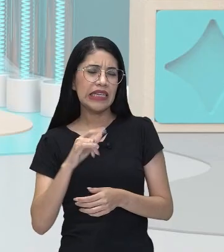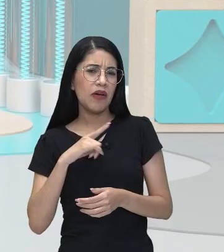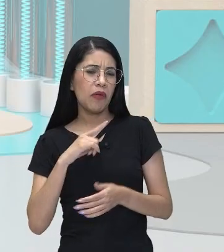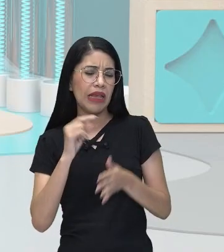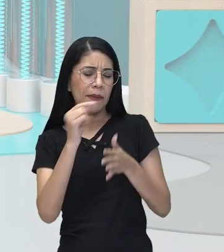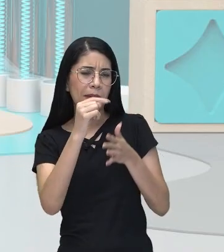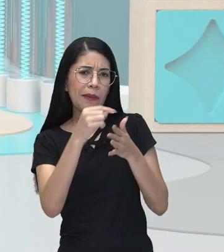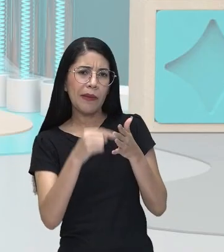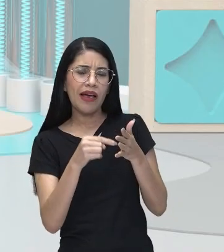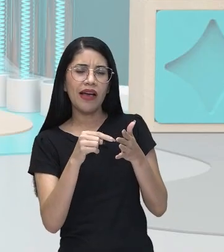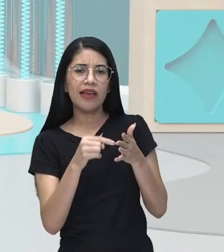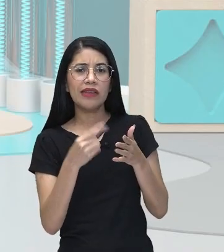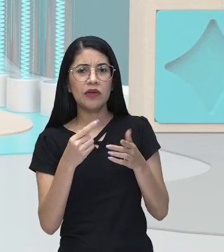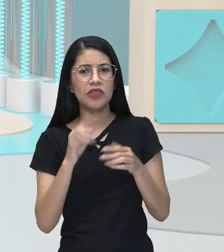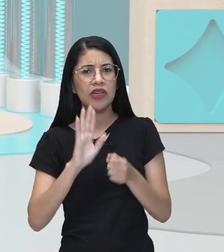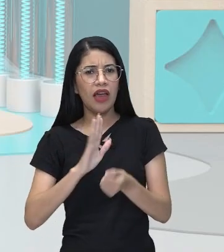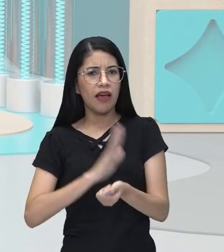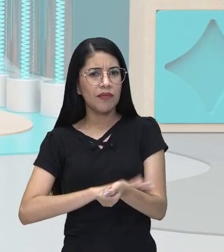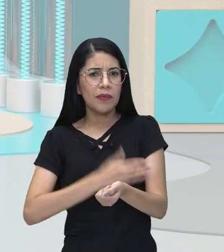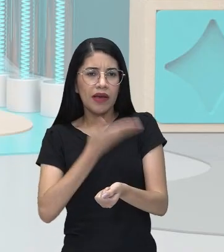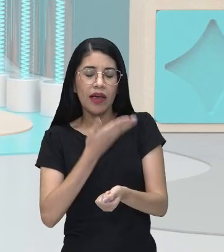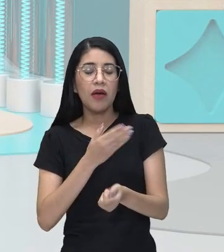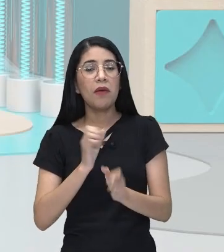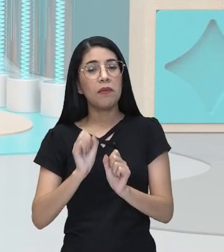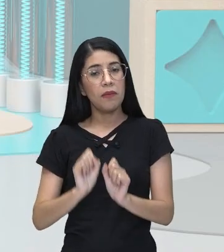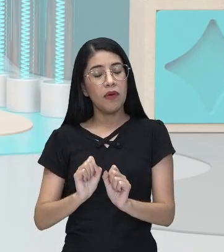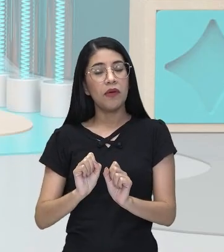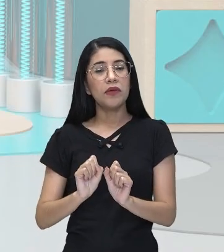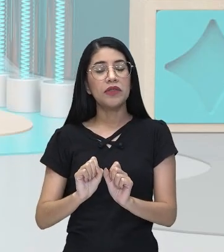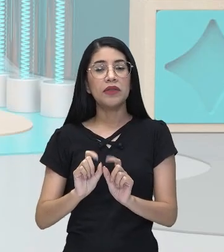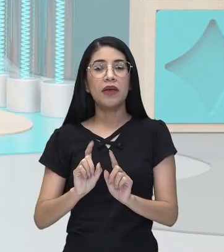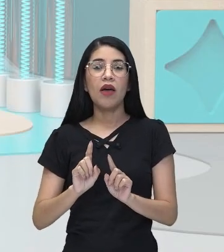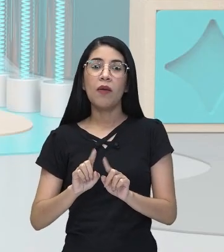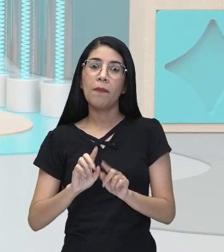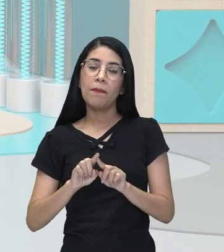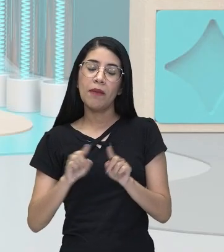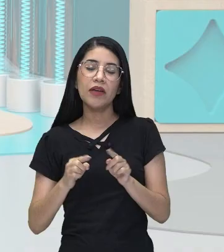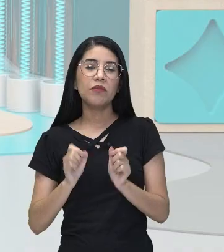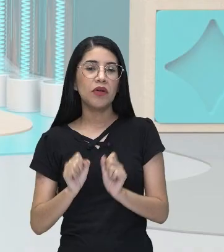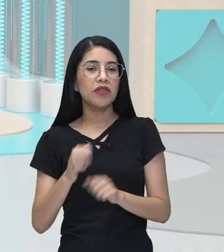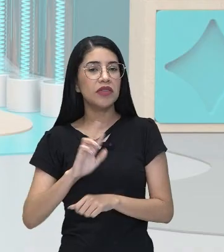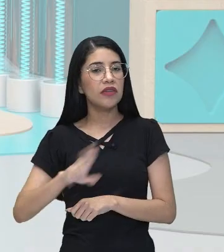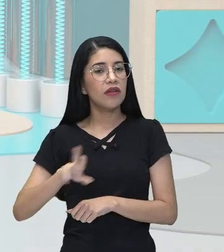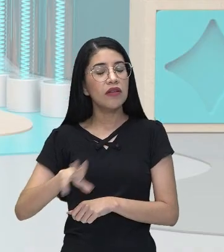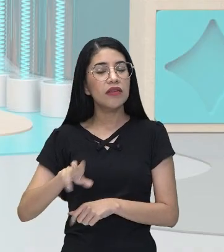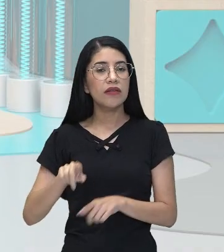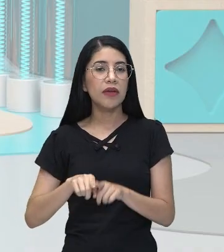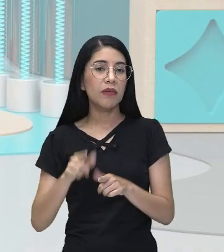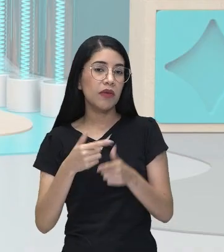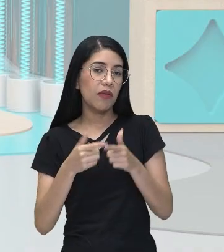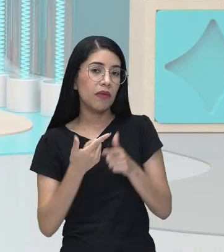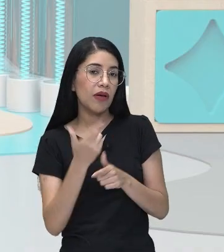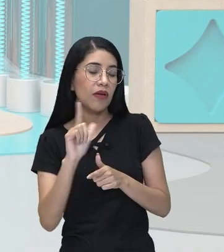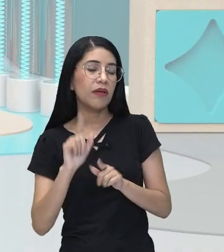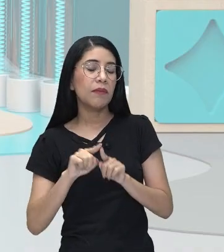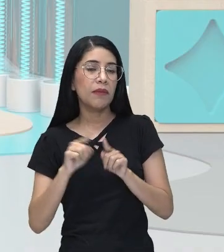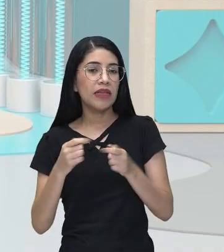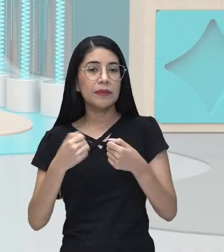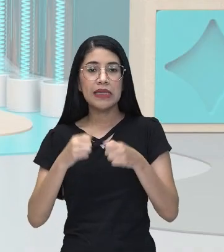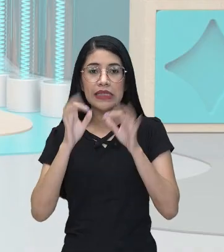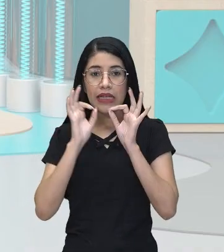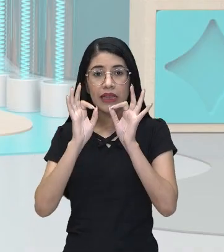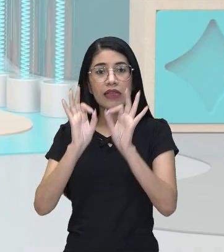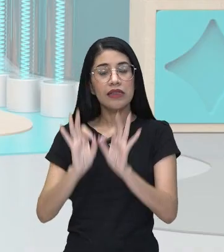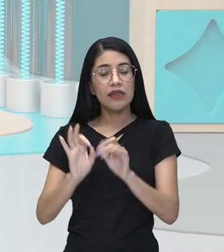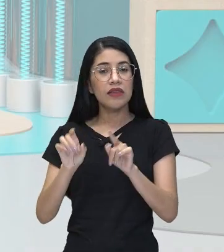é a minha pressão que está elevada? Não. Pode ser, como não? Pode ser outro problema, tá bom? Mas já é um sinal para, de repente,